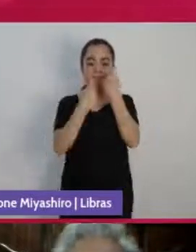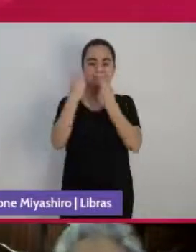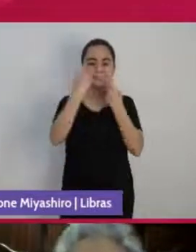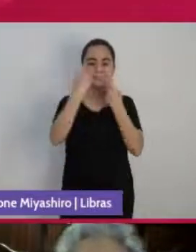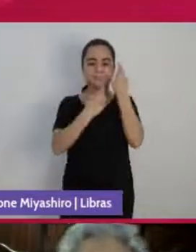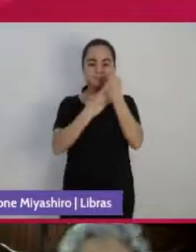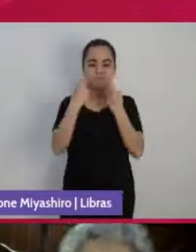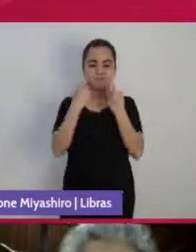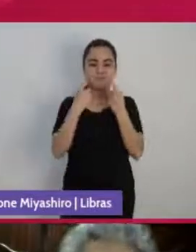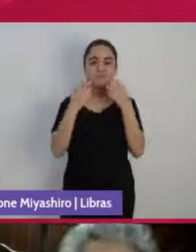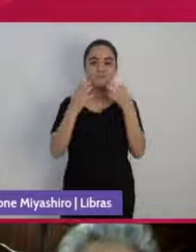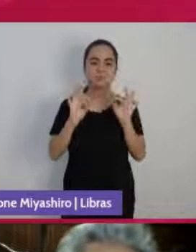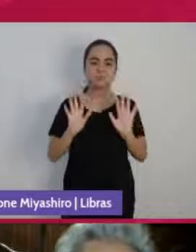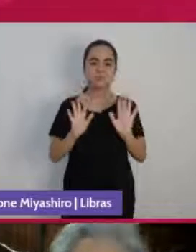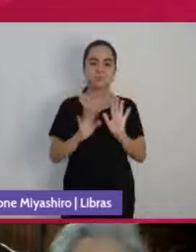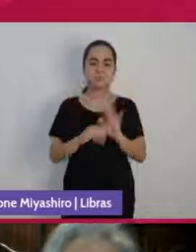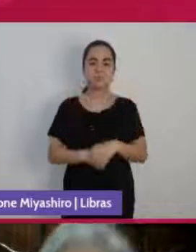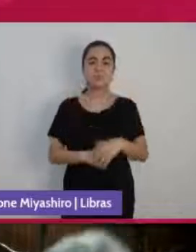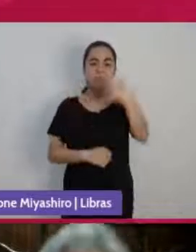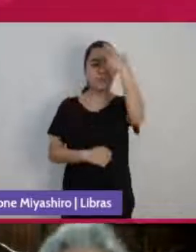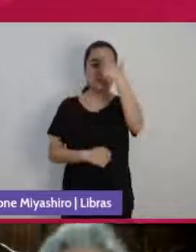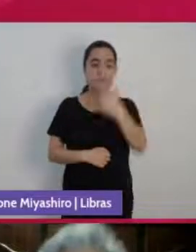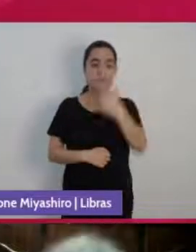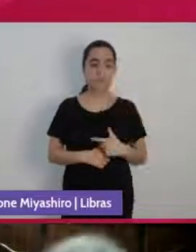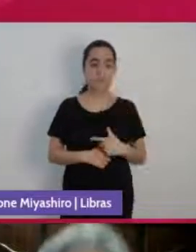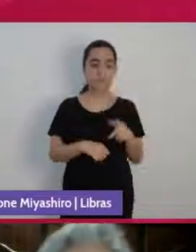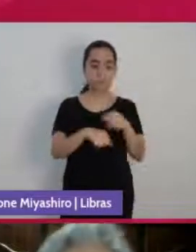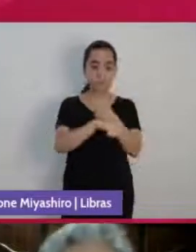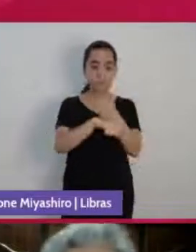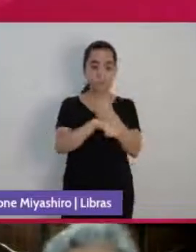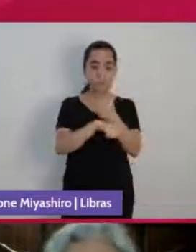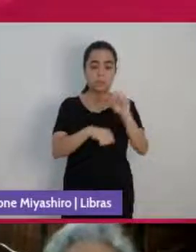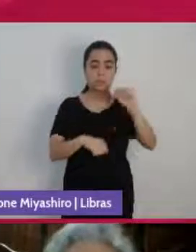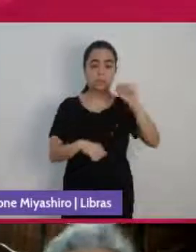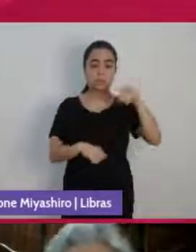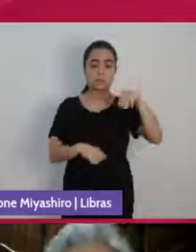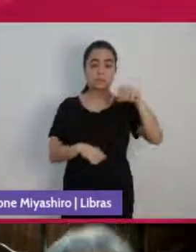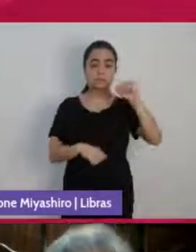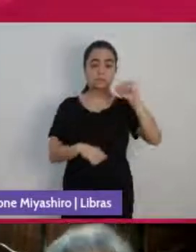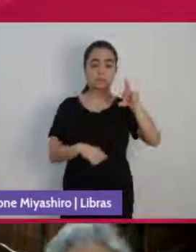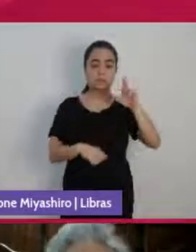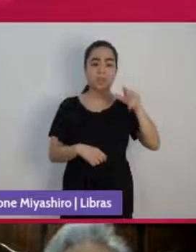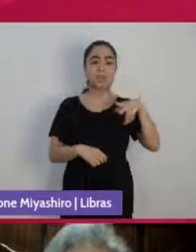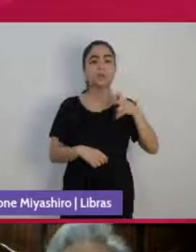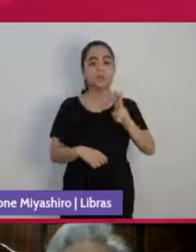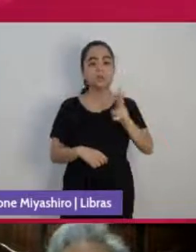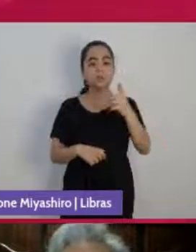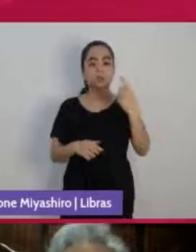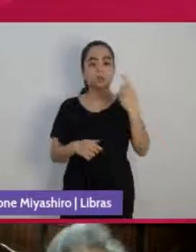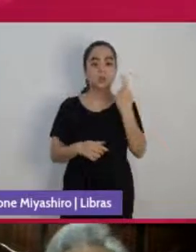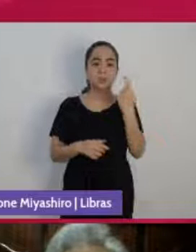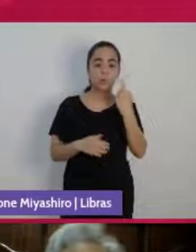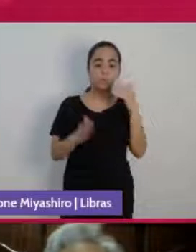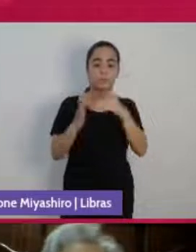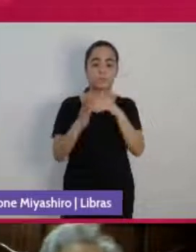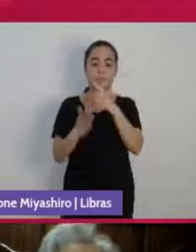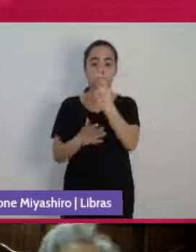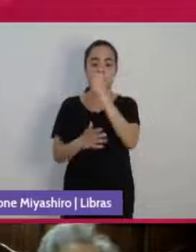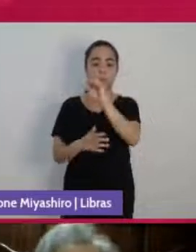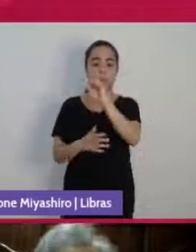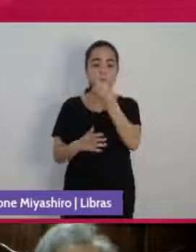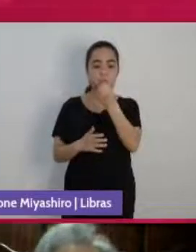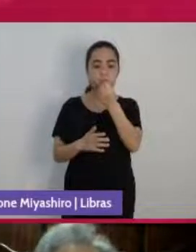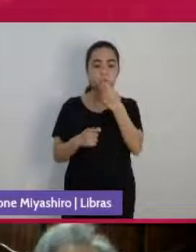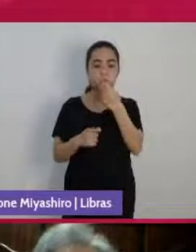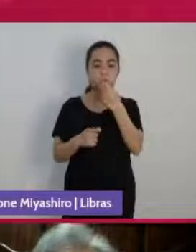tá? Então, Aimar, continuo com os 11 a 18 quilos, tá? Porque 15 eu acho